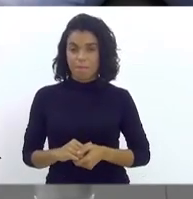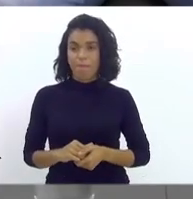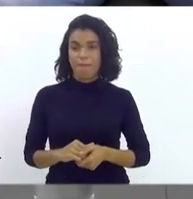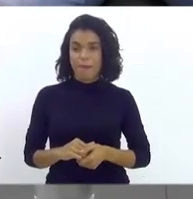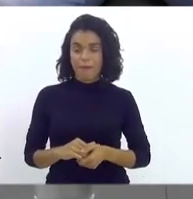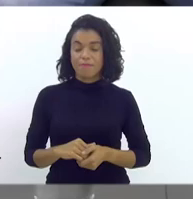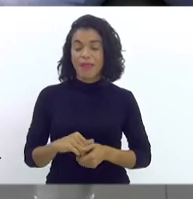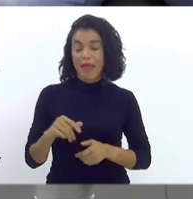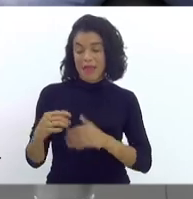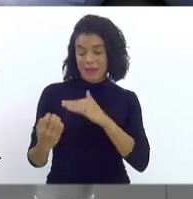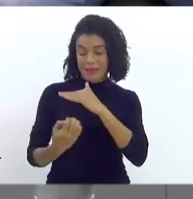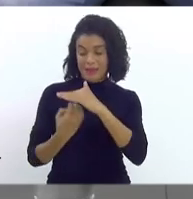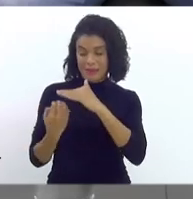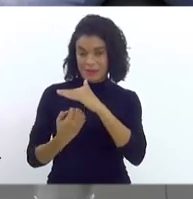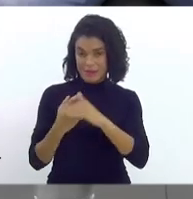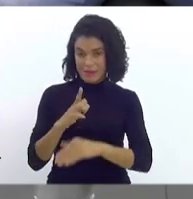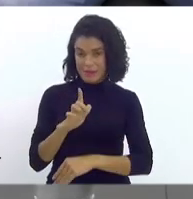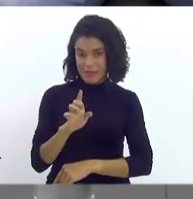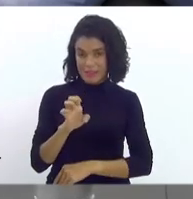a Genersa, ela